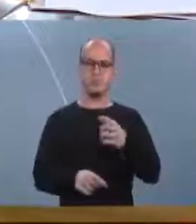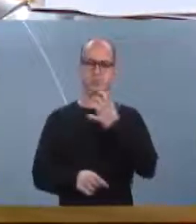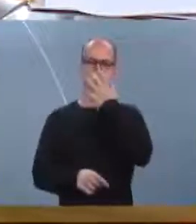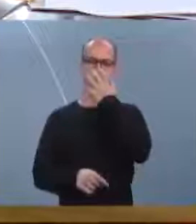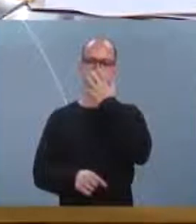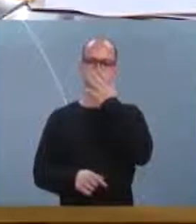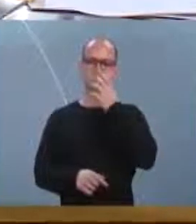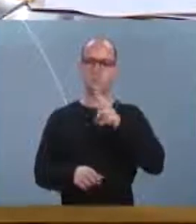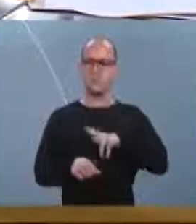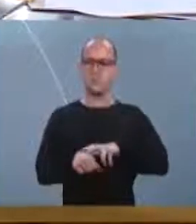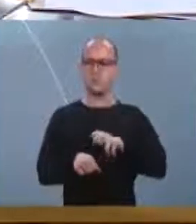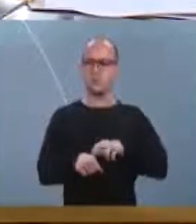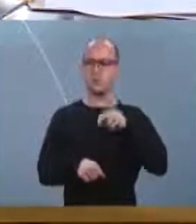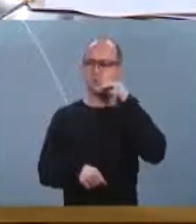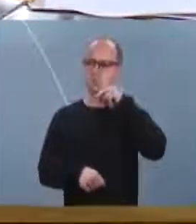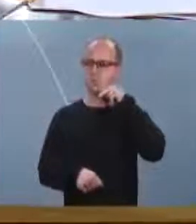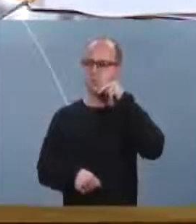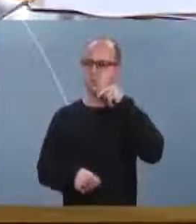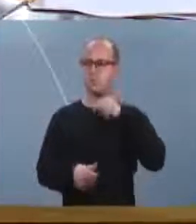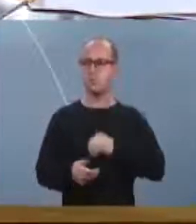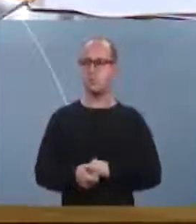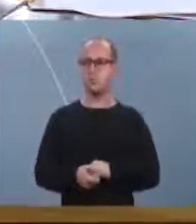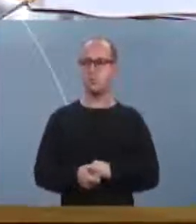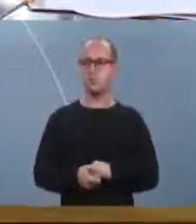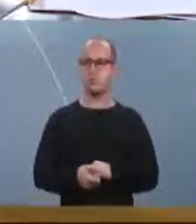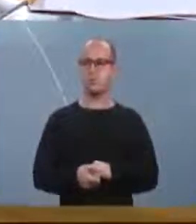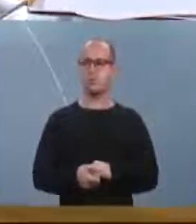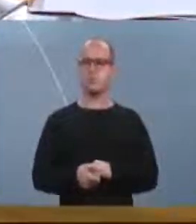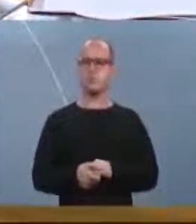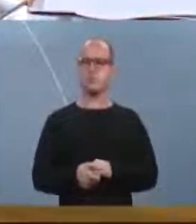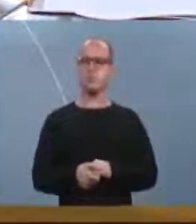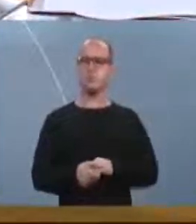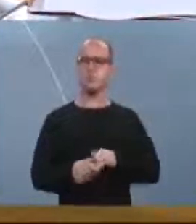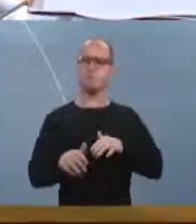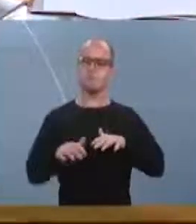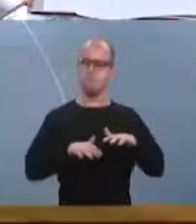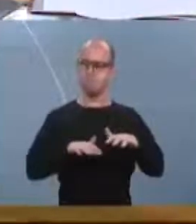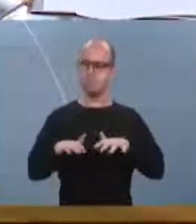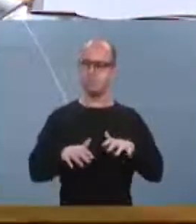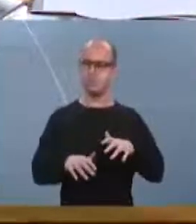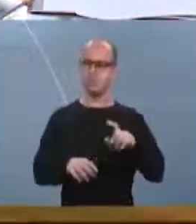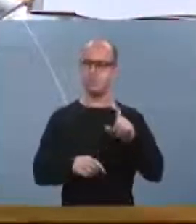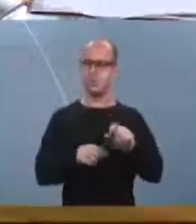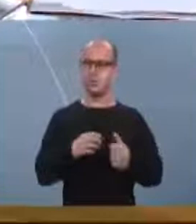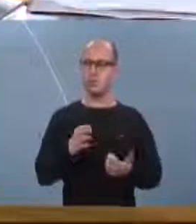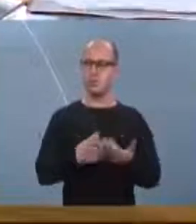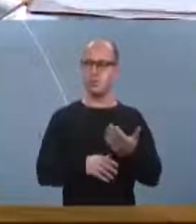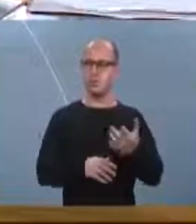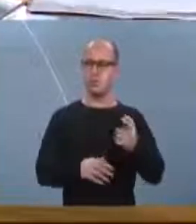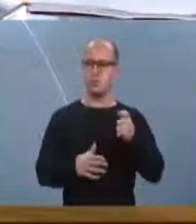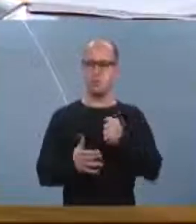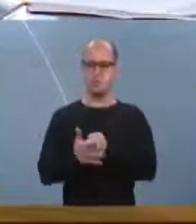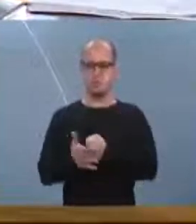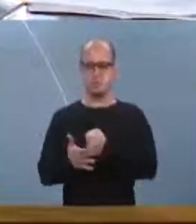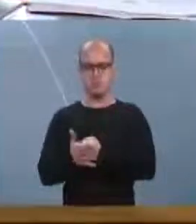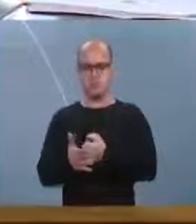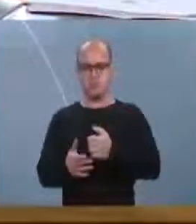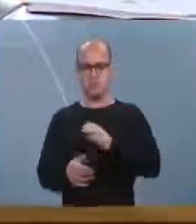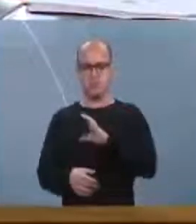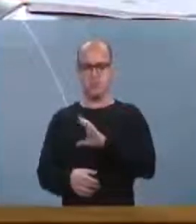gestão do consórcio Nordeste e essa ação que só foi impetrada depois de pressão da